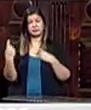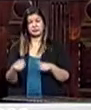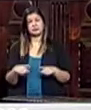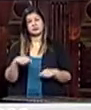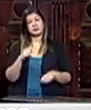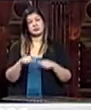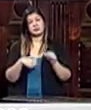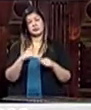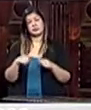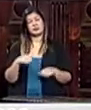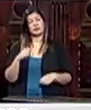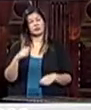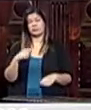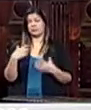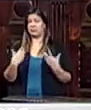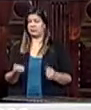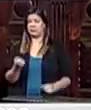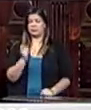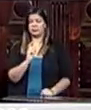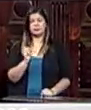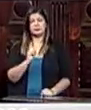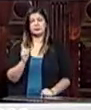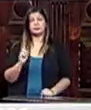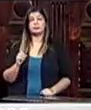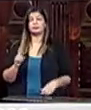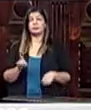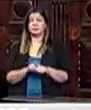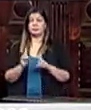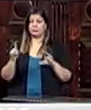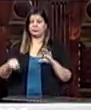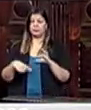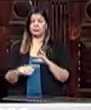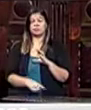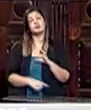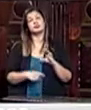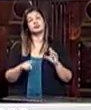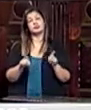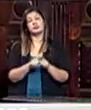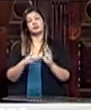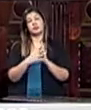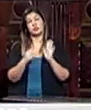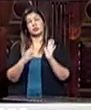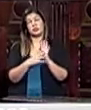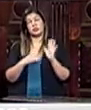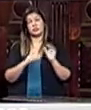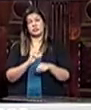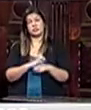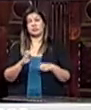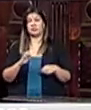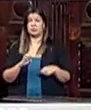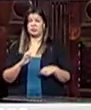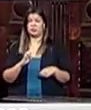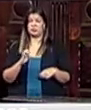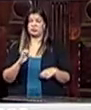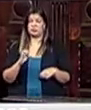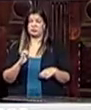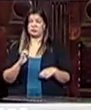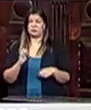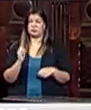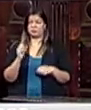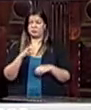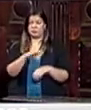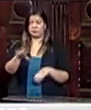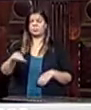reformas. São inaceitáveis, porque aprofunda também o modelo de Estado mínimo, alcançando os servidores públicos.